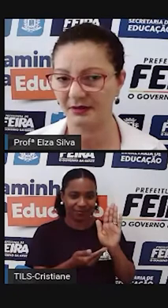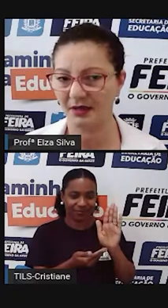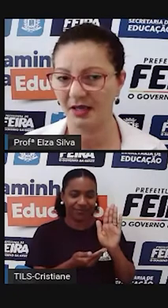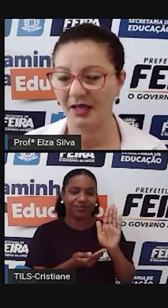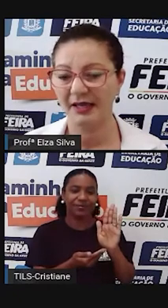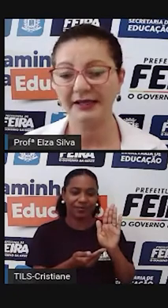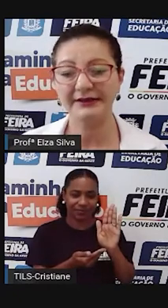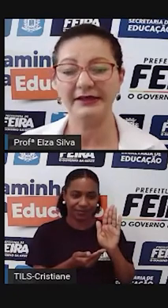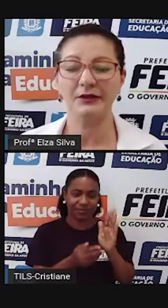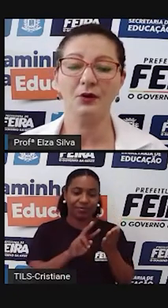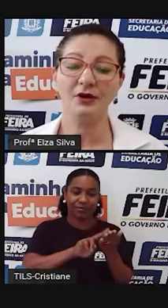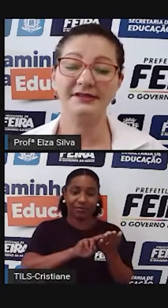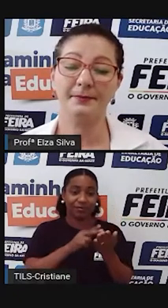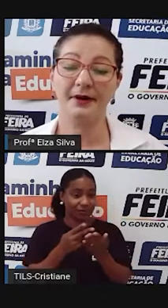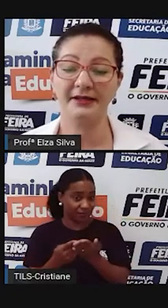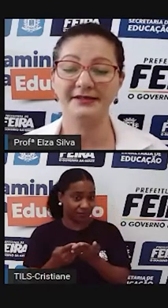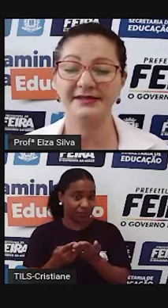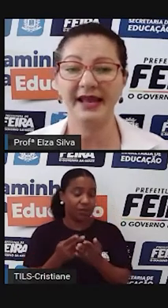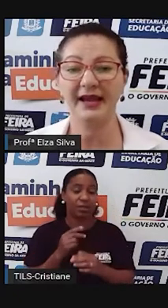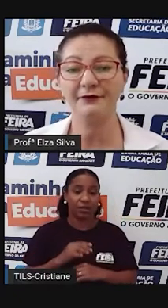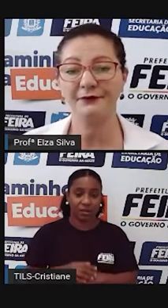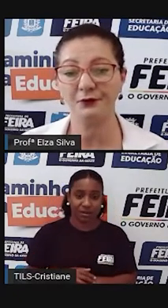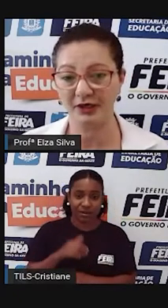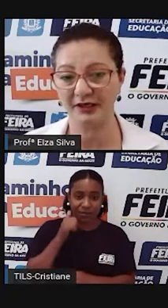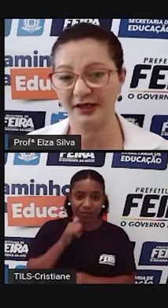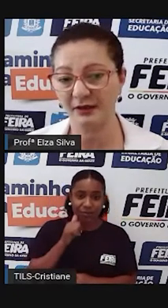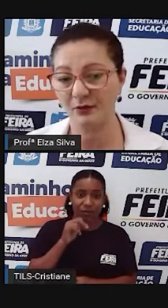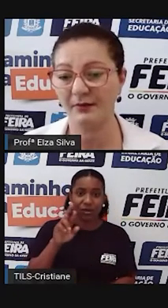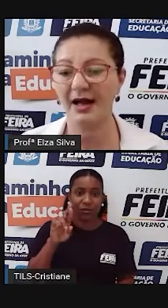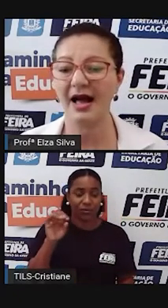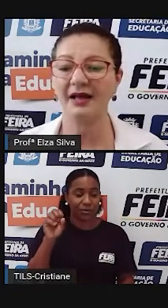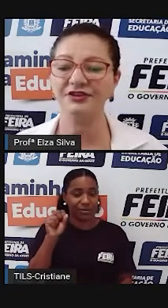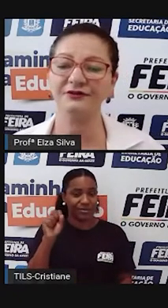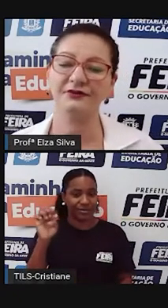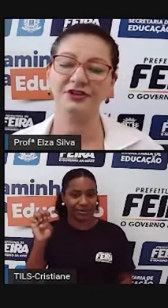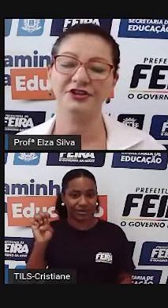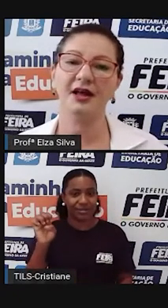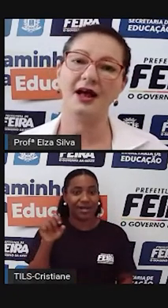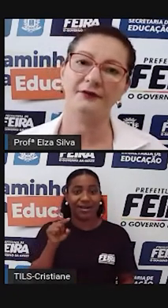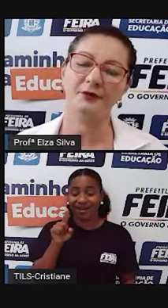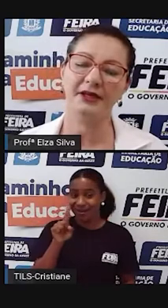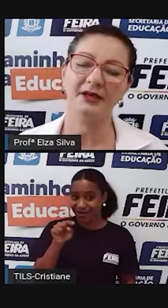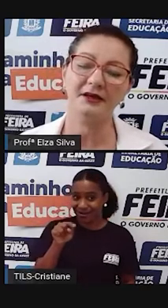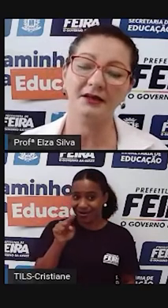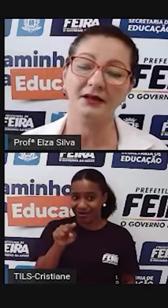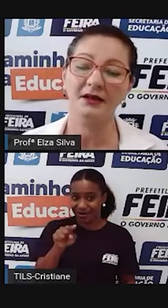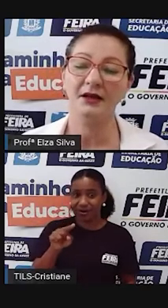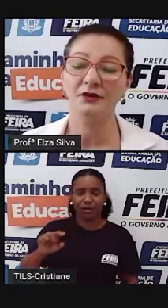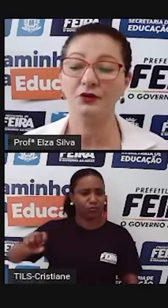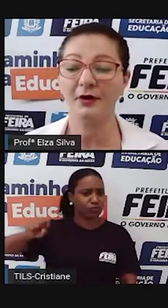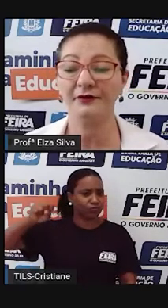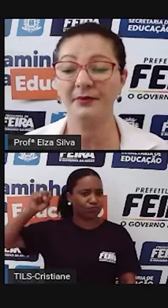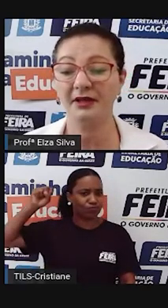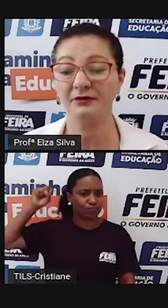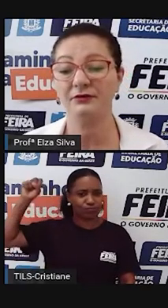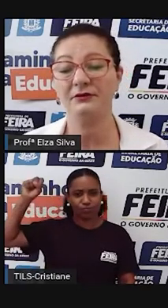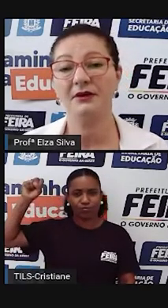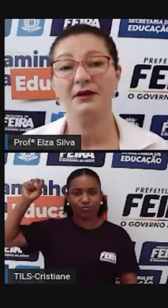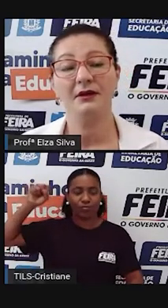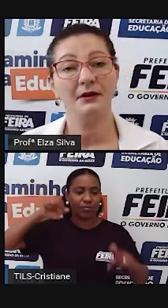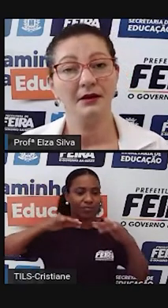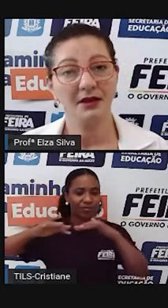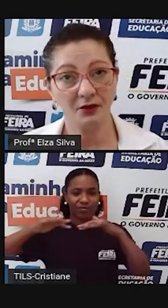Movement. Então, Rosa Parks, ela foi, né, uma ativista afro-americana do